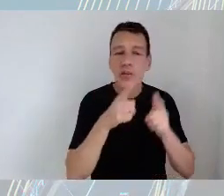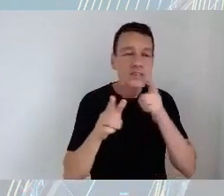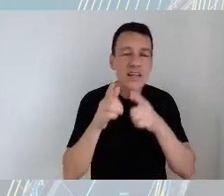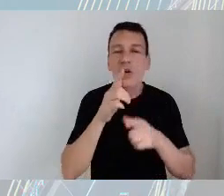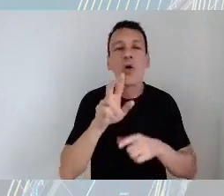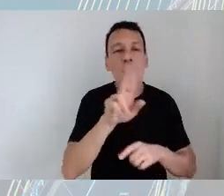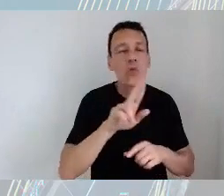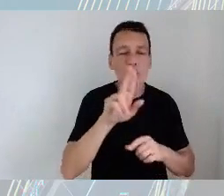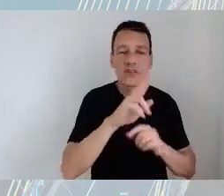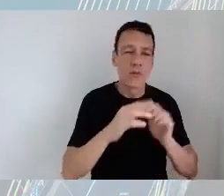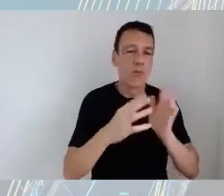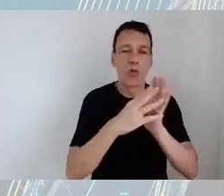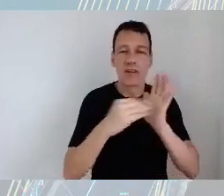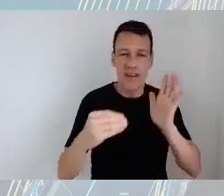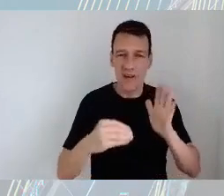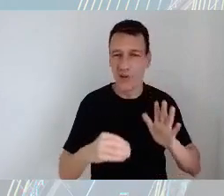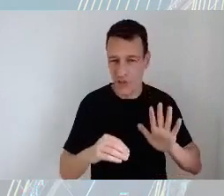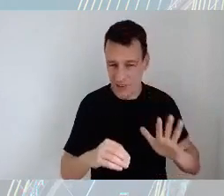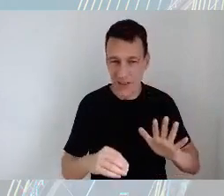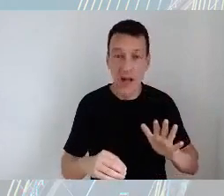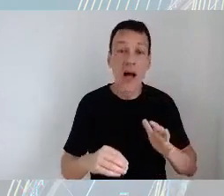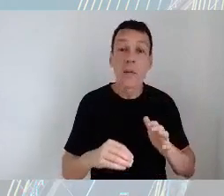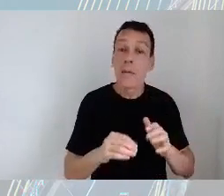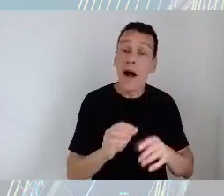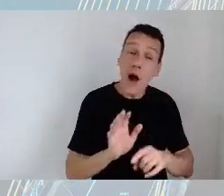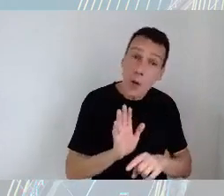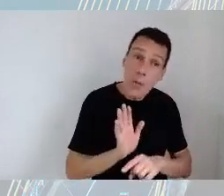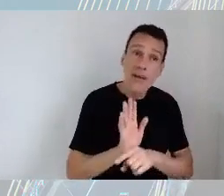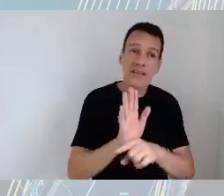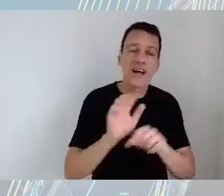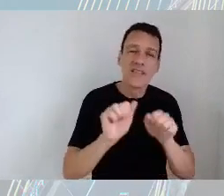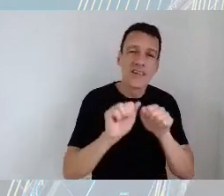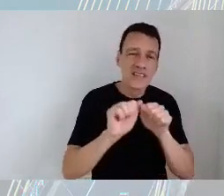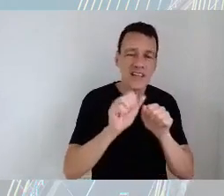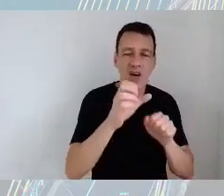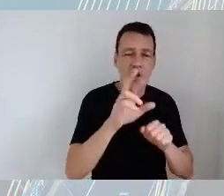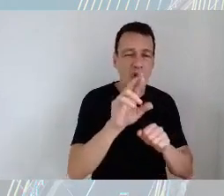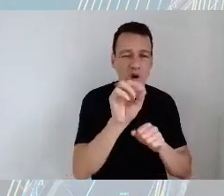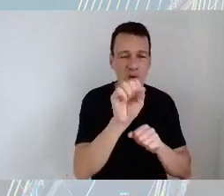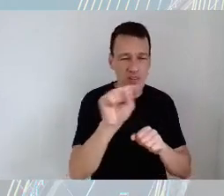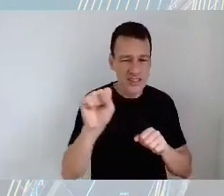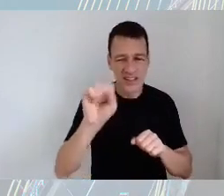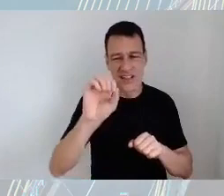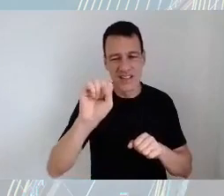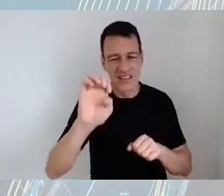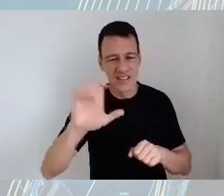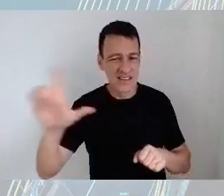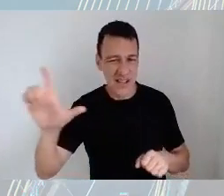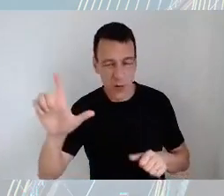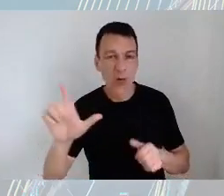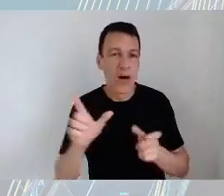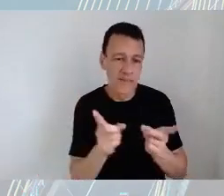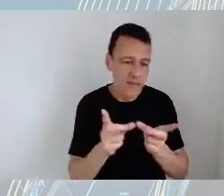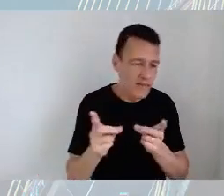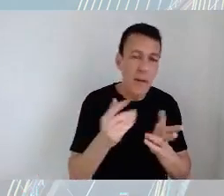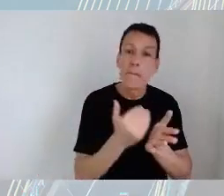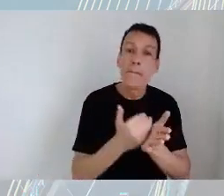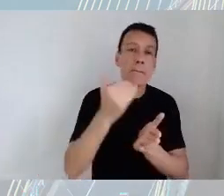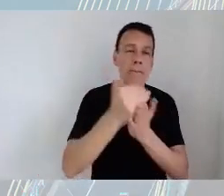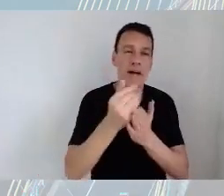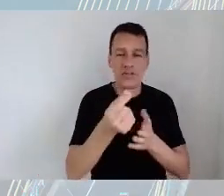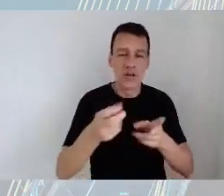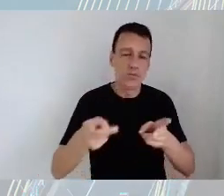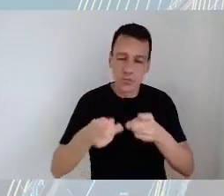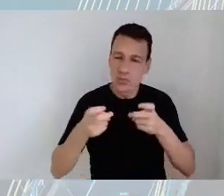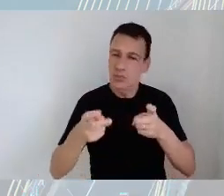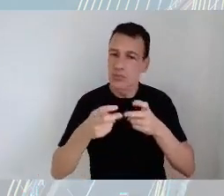fazer aumento de cross-sell, fazer upsell e gerar monetização nos nossos clientes, e também como a gente consegue